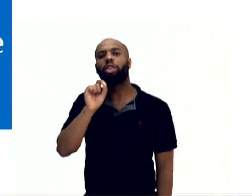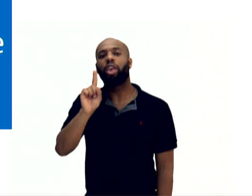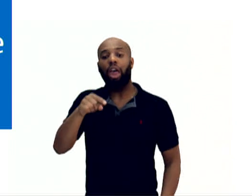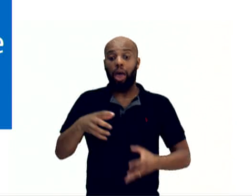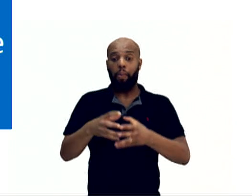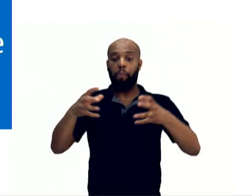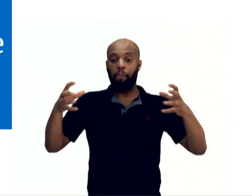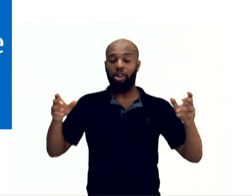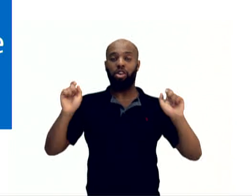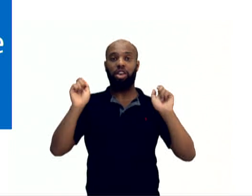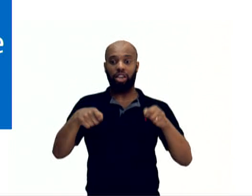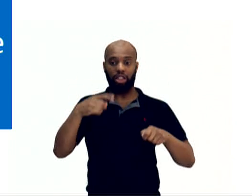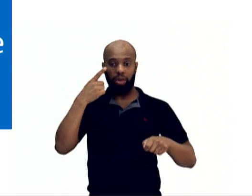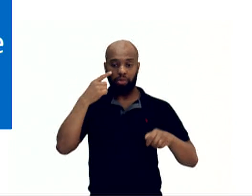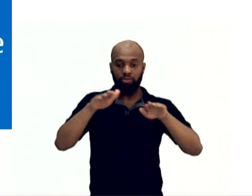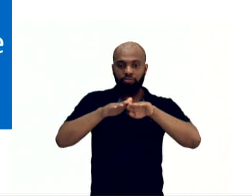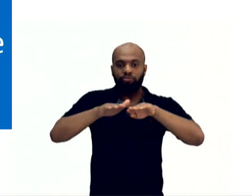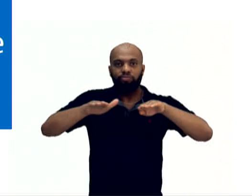meço 1,5 m,